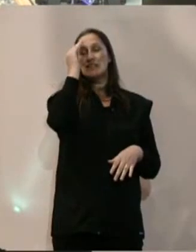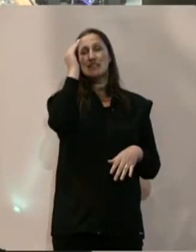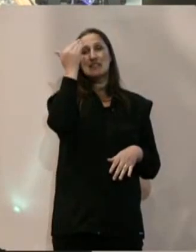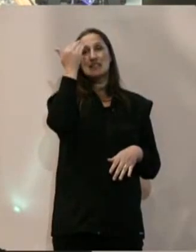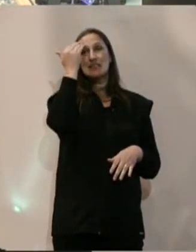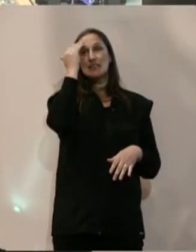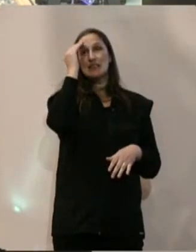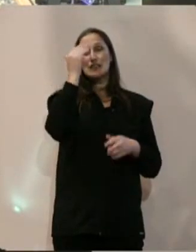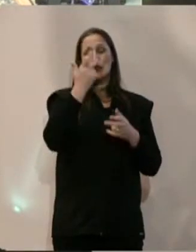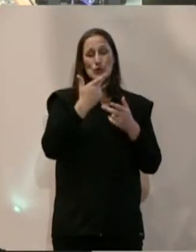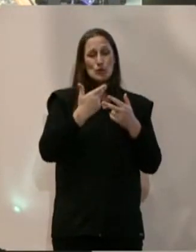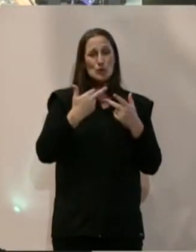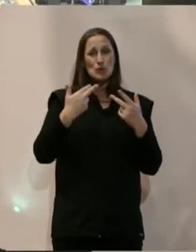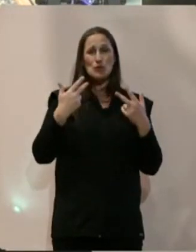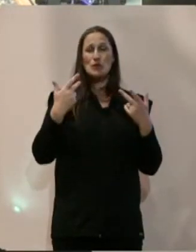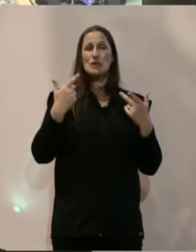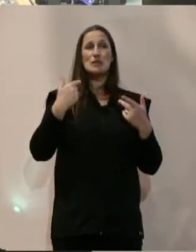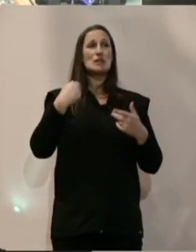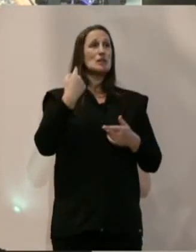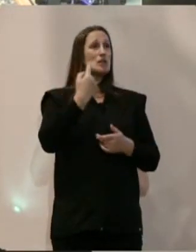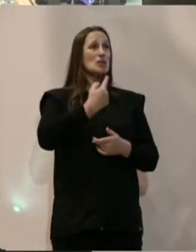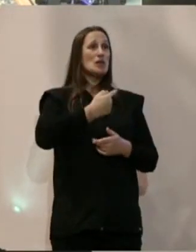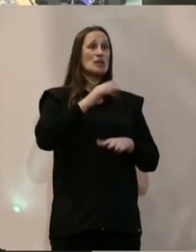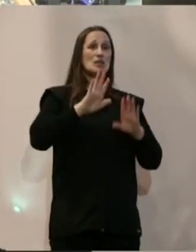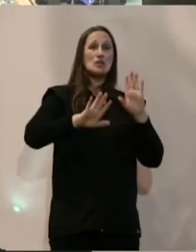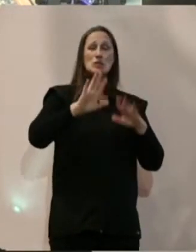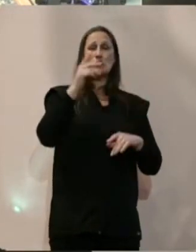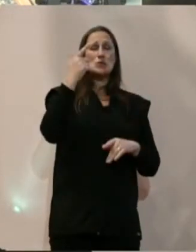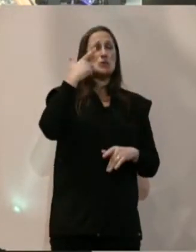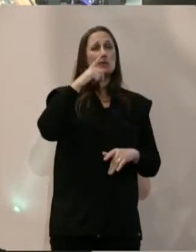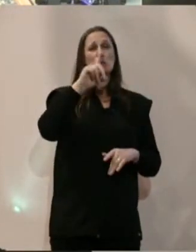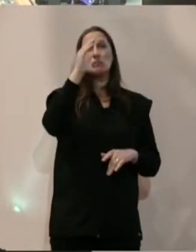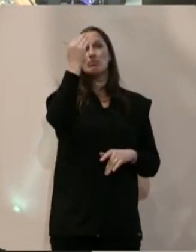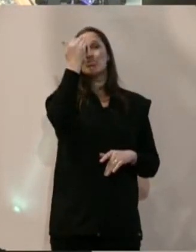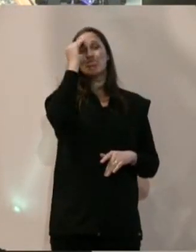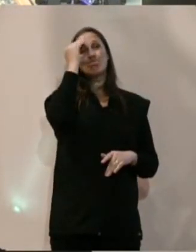coisas que a gente não consegue entender.